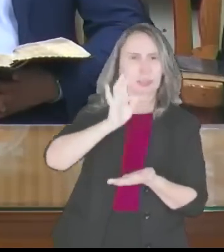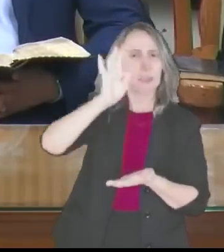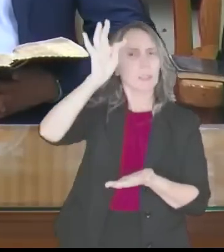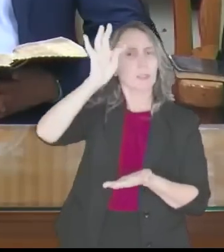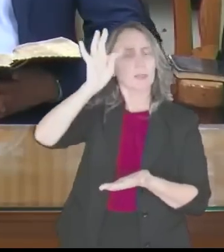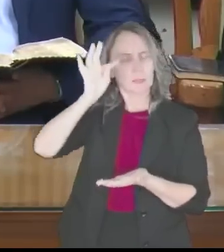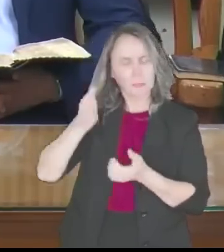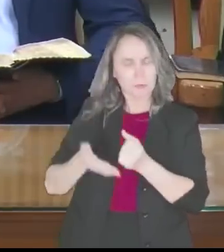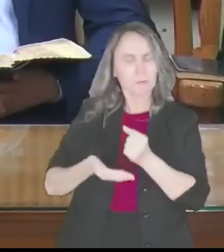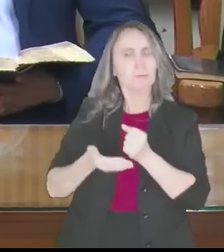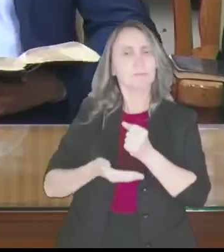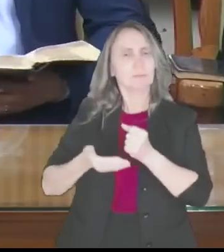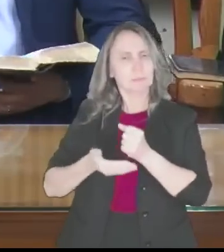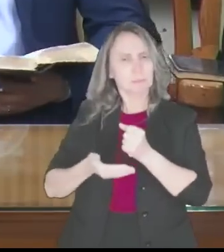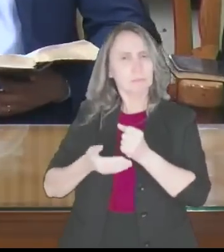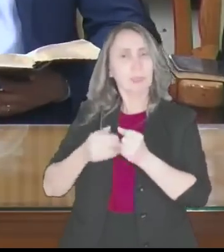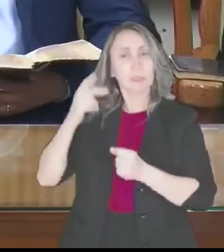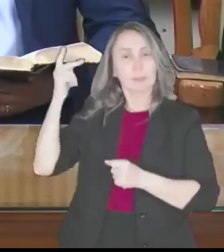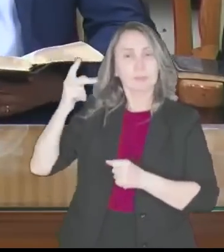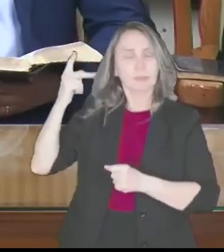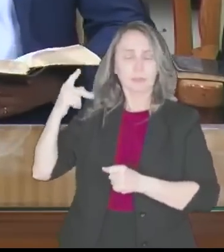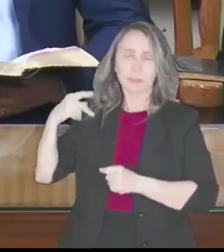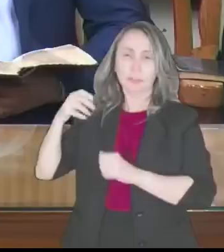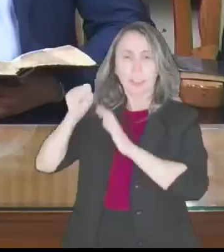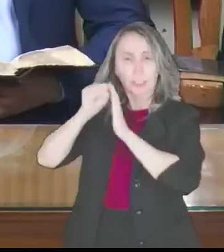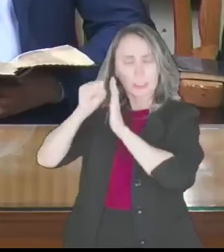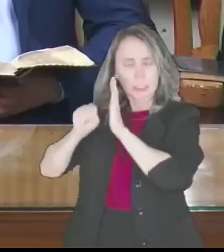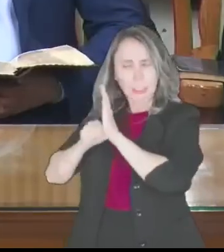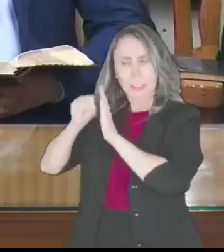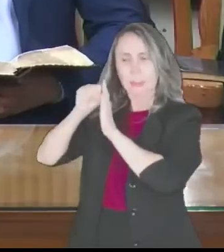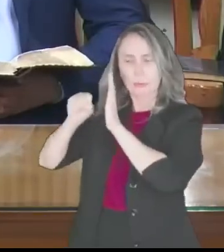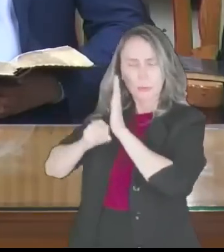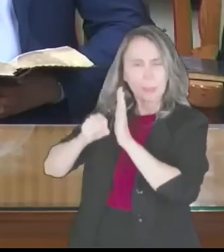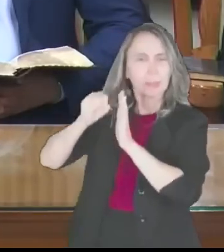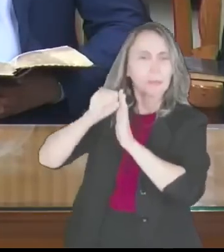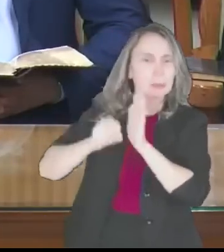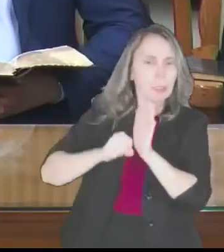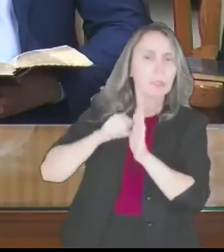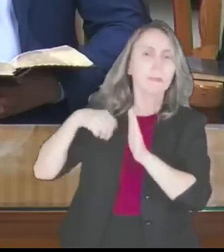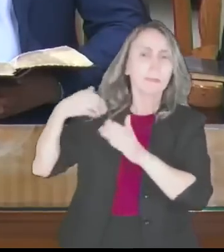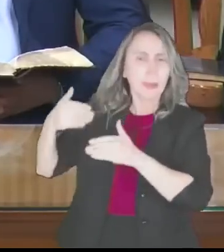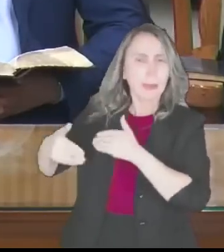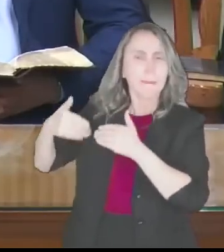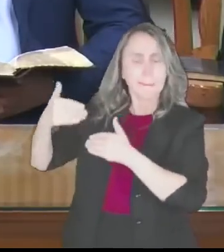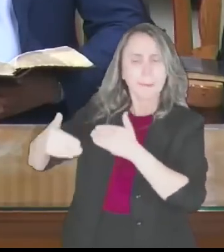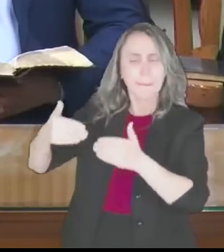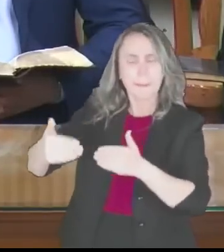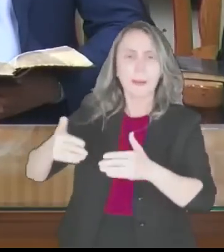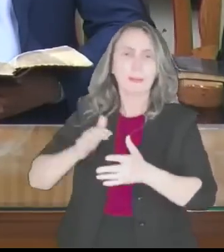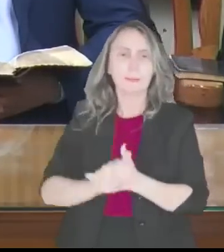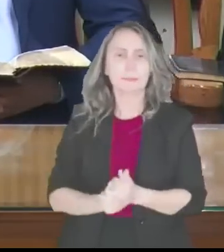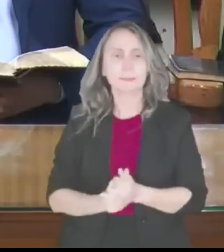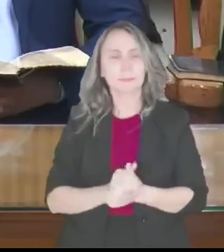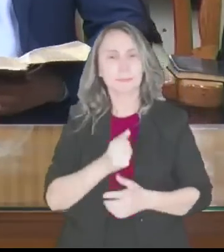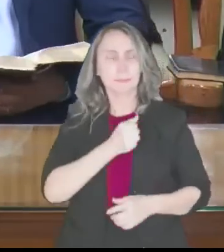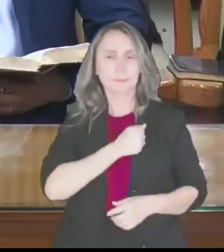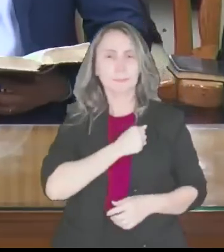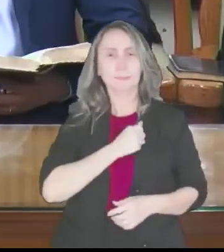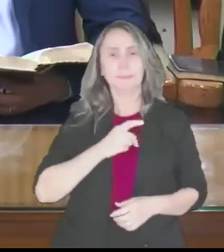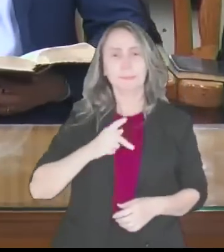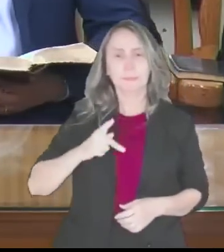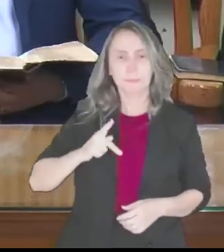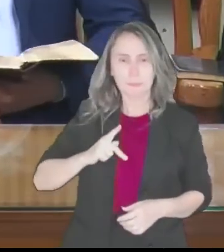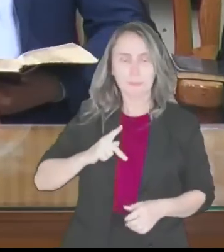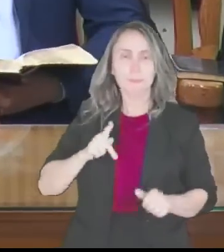vem se desenrolando ao longo dos séculos, desde os apóstolos. Meus amados irmãos, o apóstolo São Pedro, ele faz